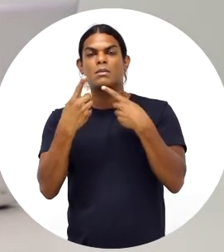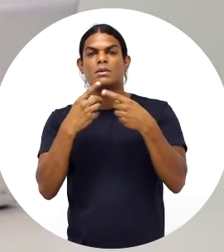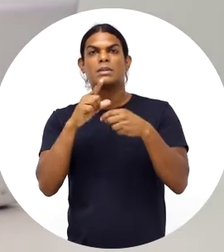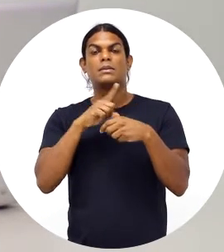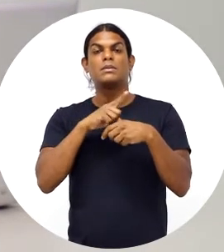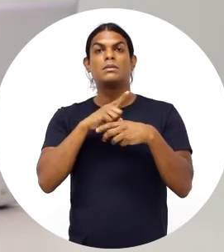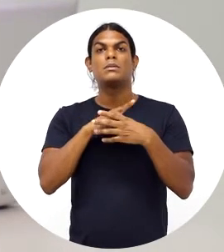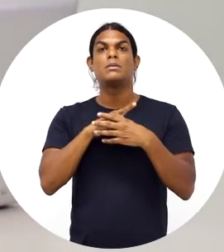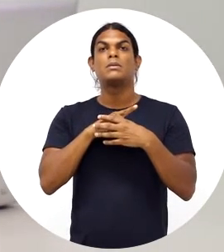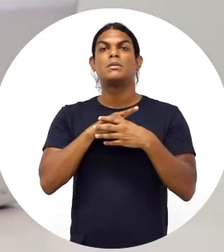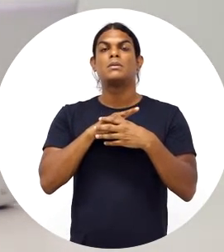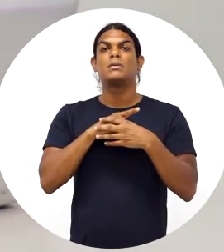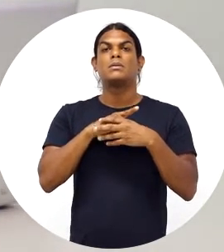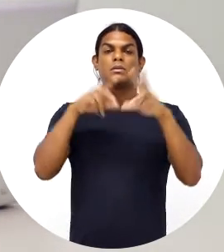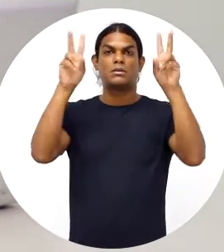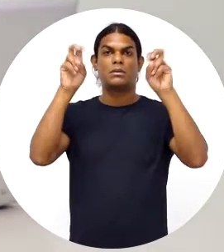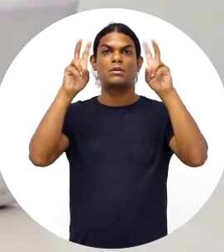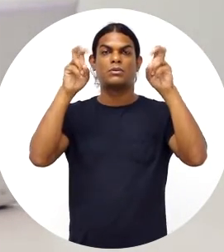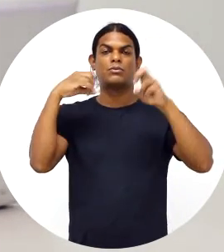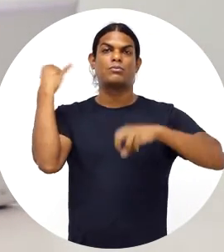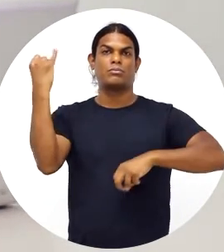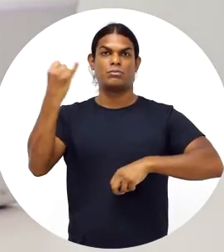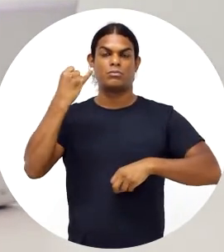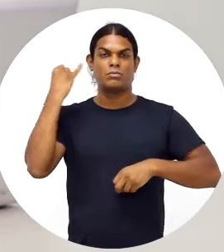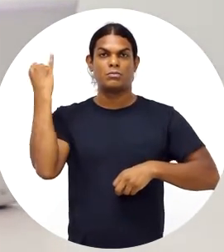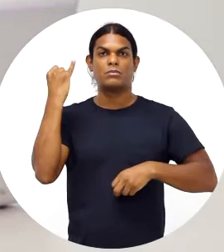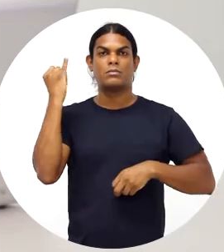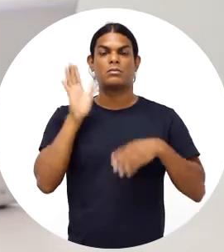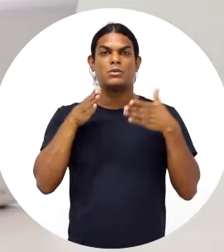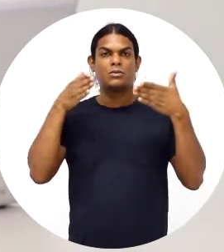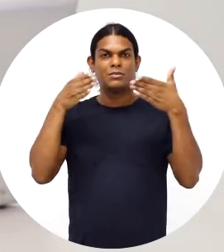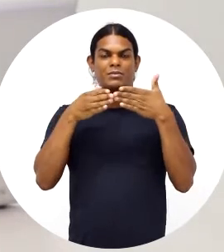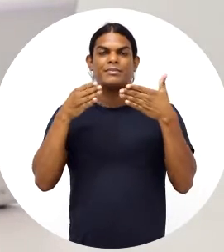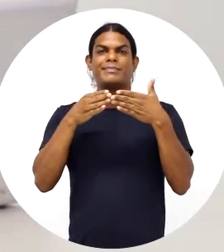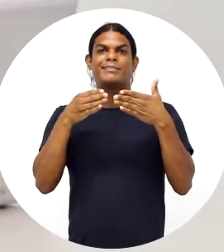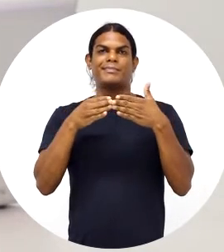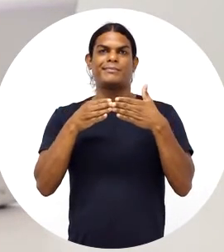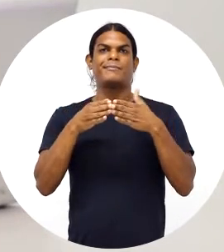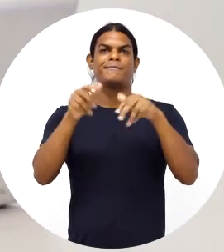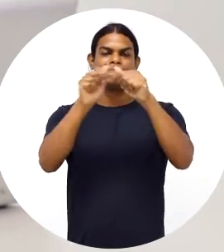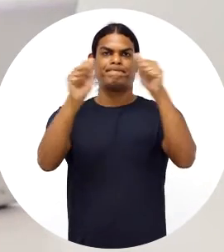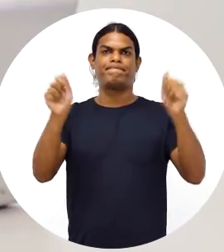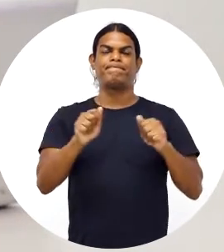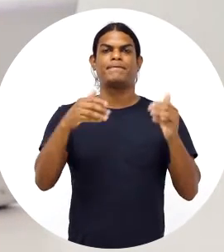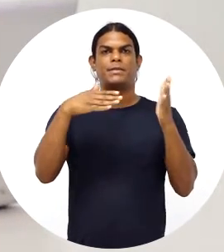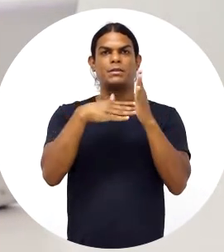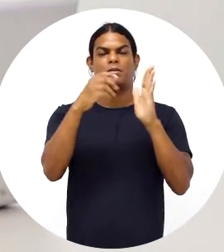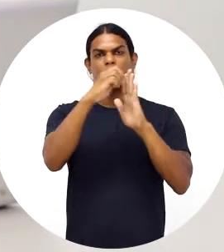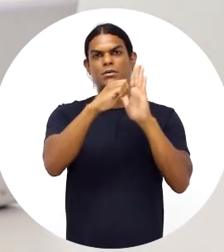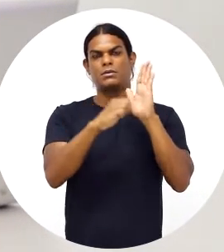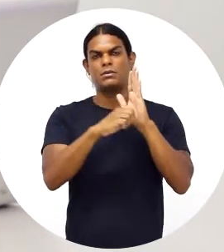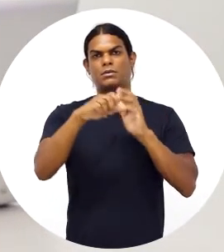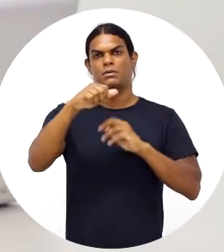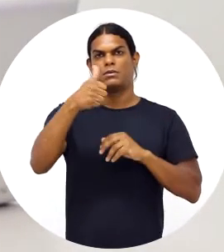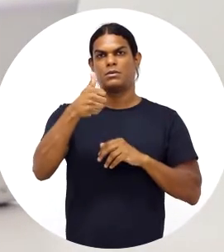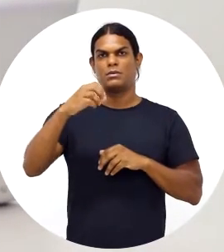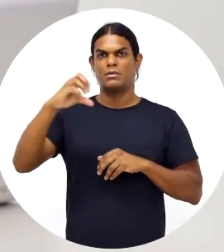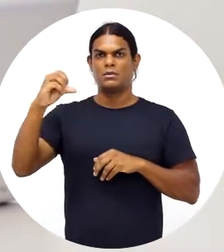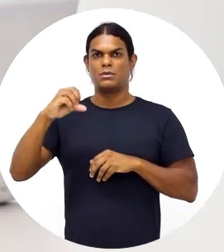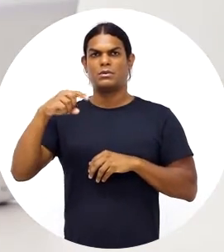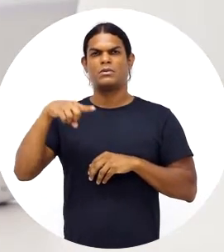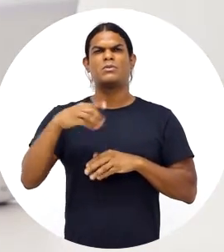tema realmente apropriado para a arte. Até o século XIX, isso era